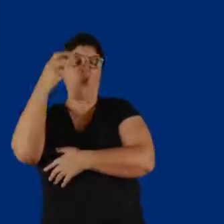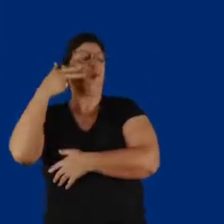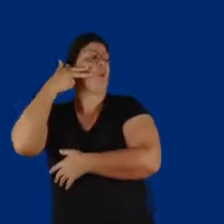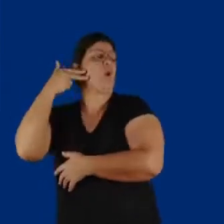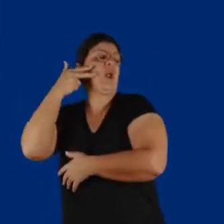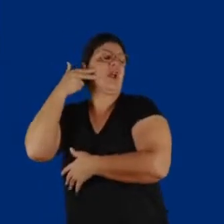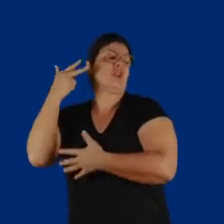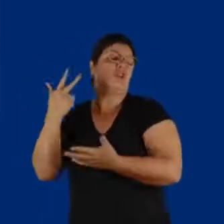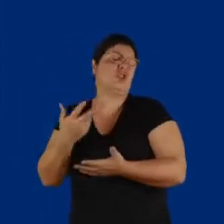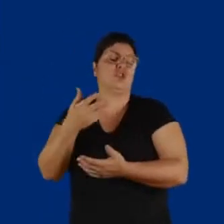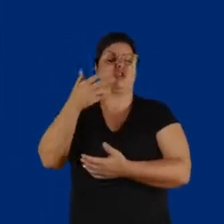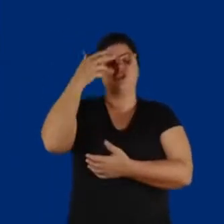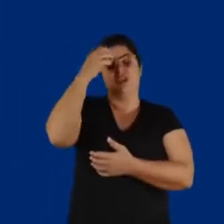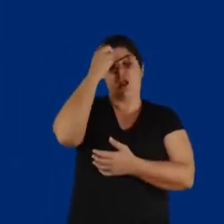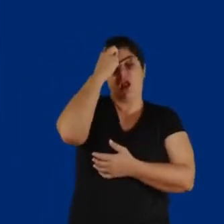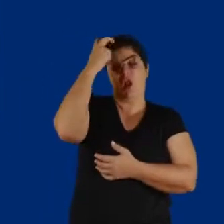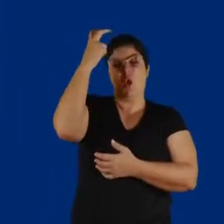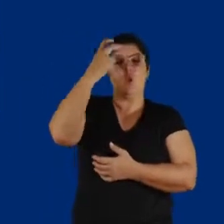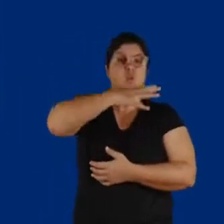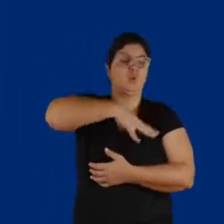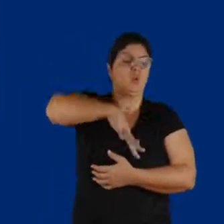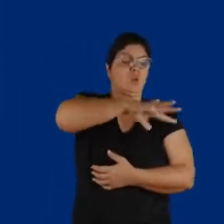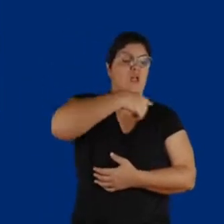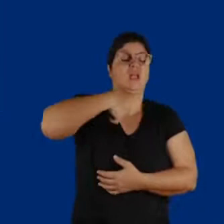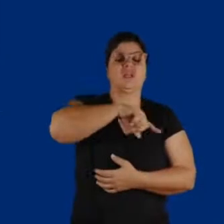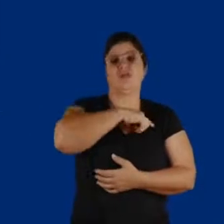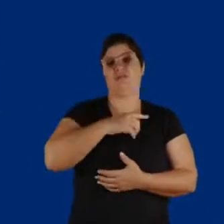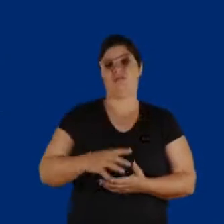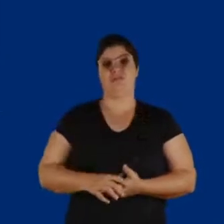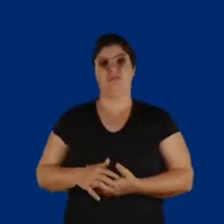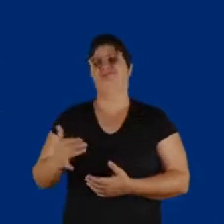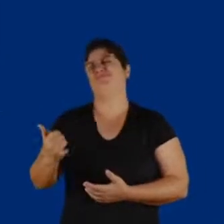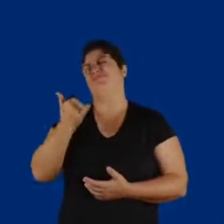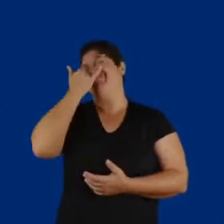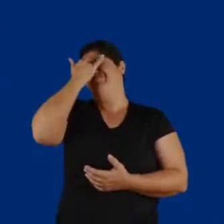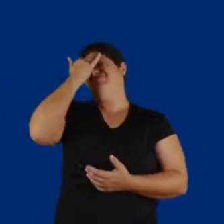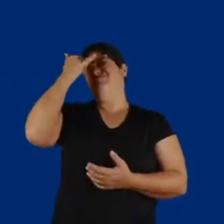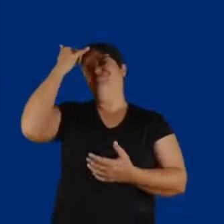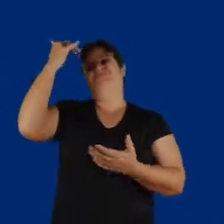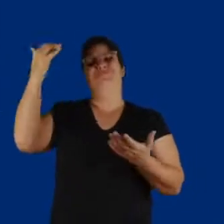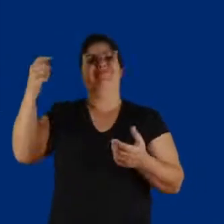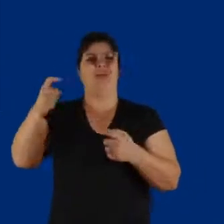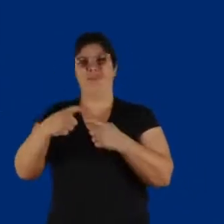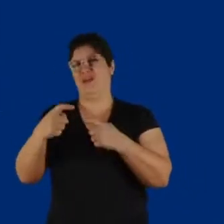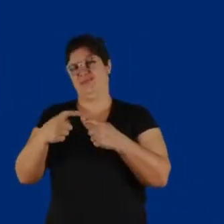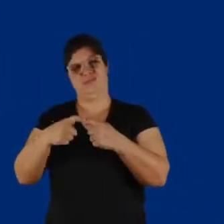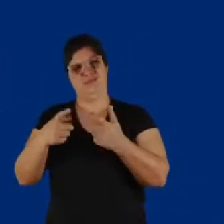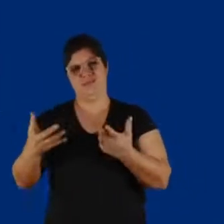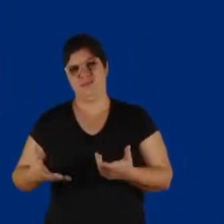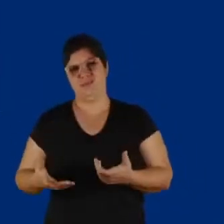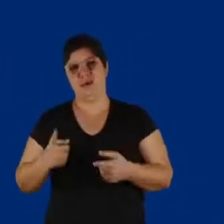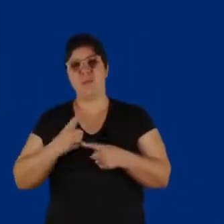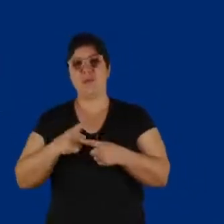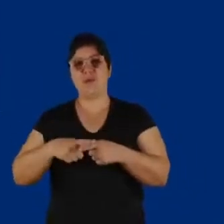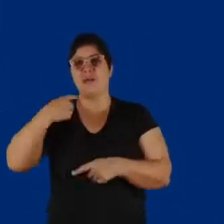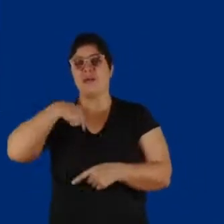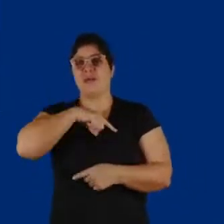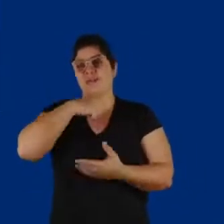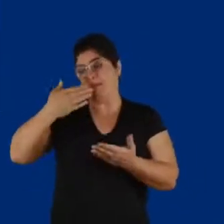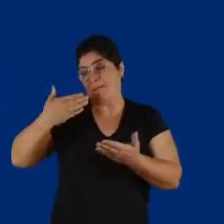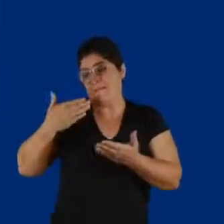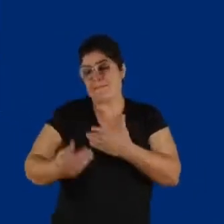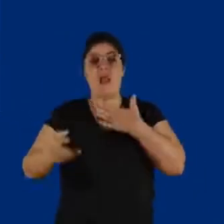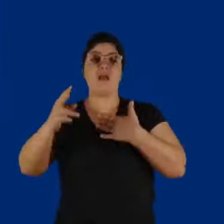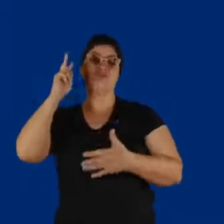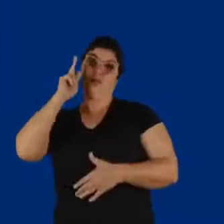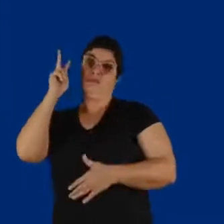dentro, que é catastrófico. Na medicina, isso é catastrófico, porque faz a gente perder a história das